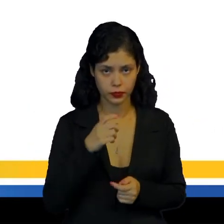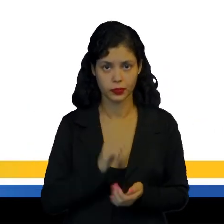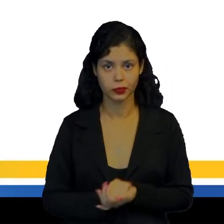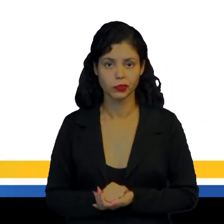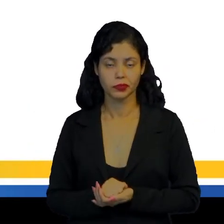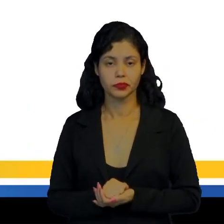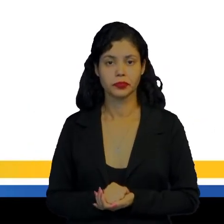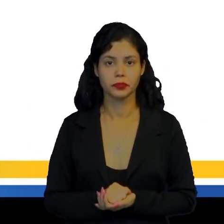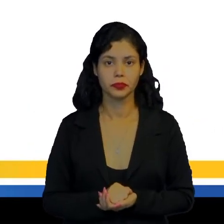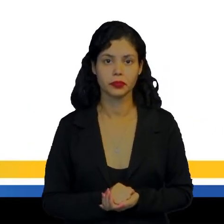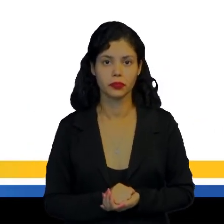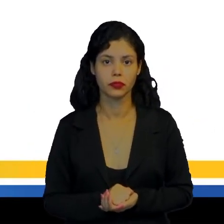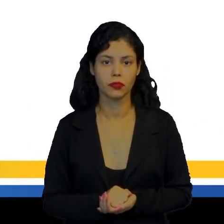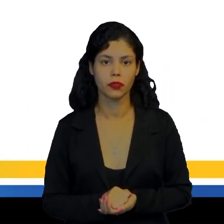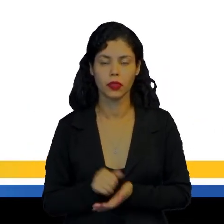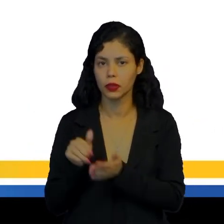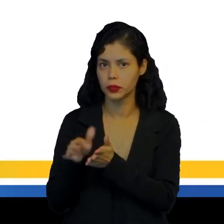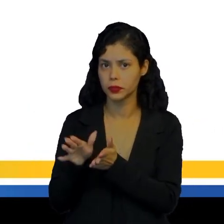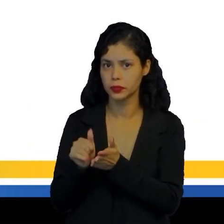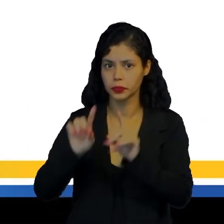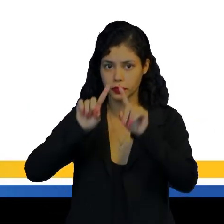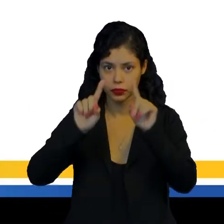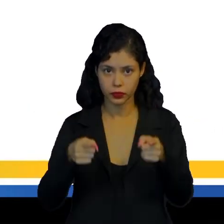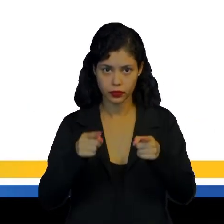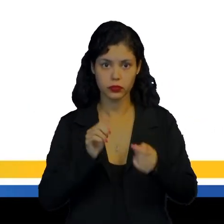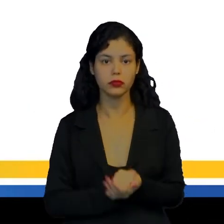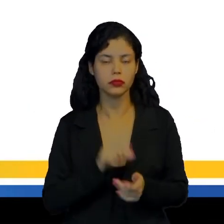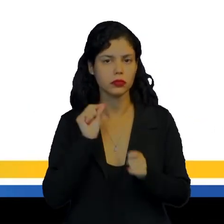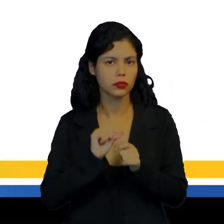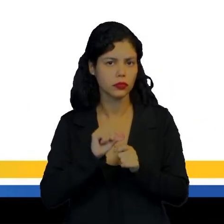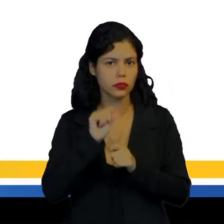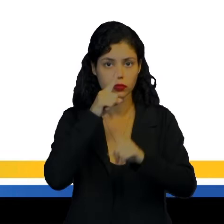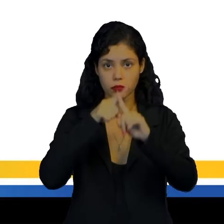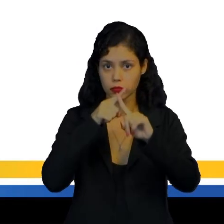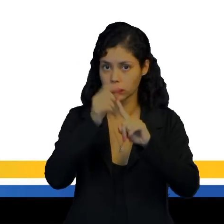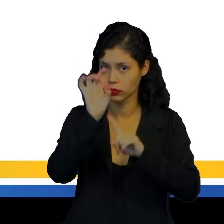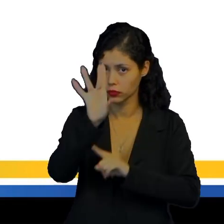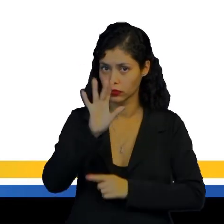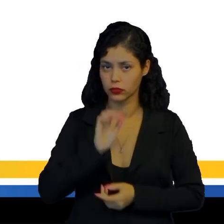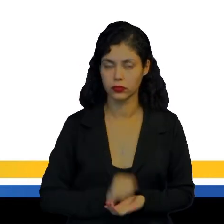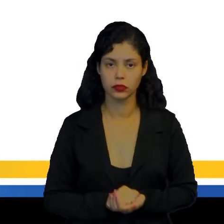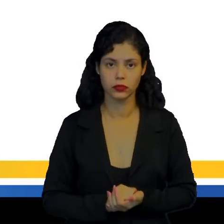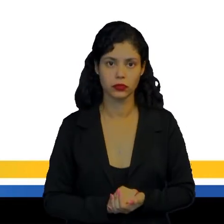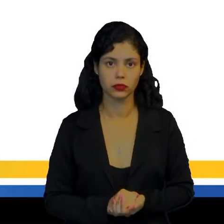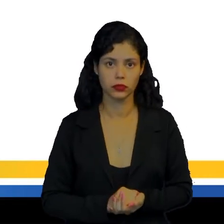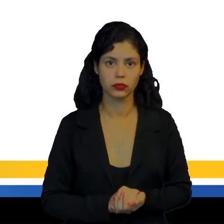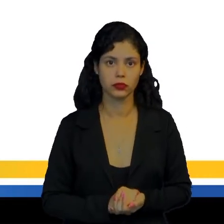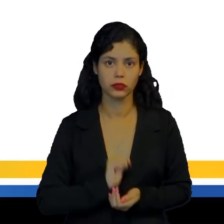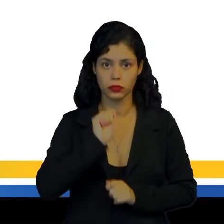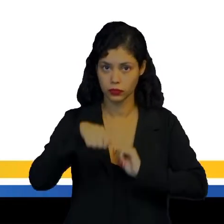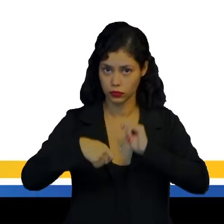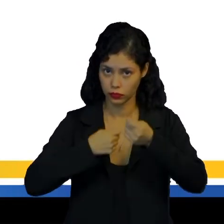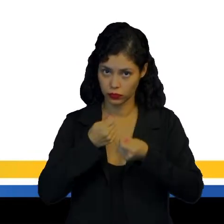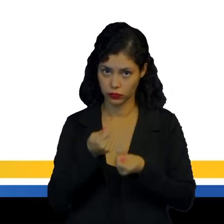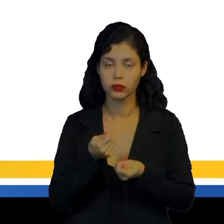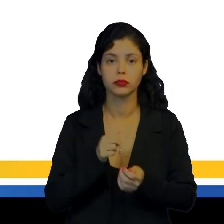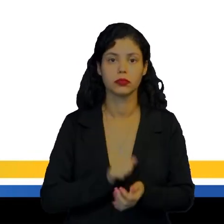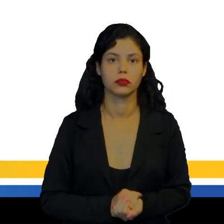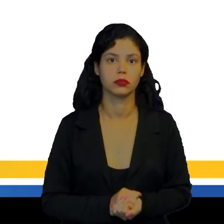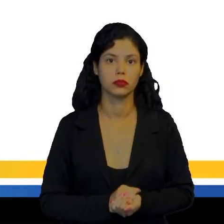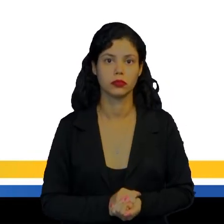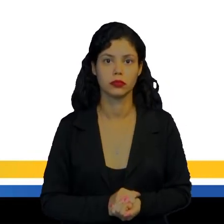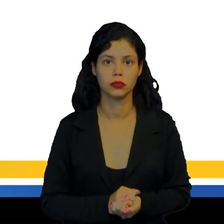menos x. Eliminando esse parênteses aí, nós fazemos só a multiplicação dele, do jogo de sinal,